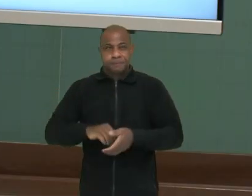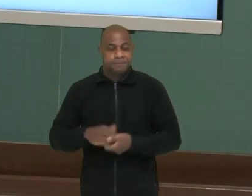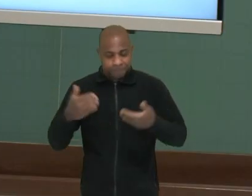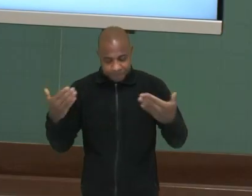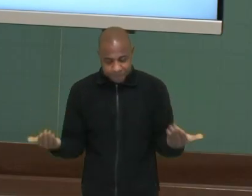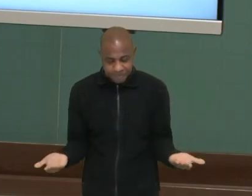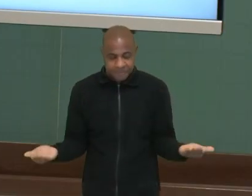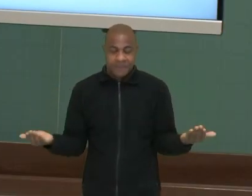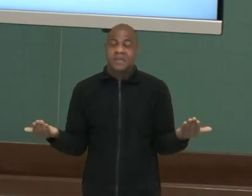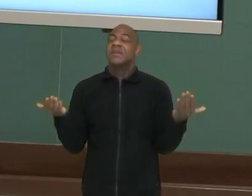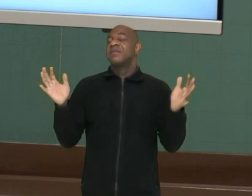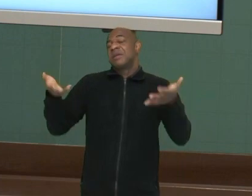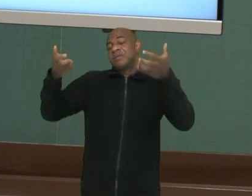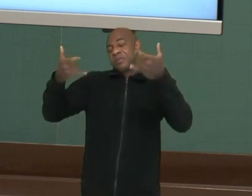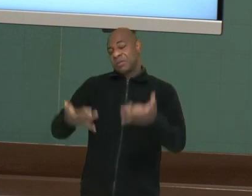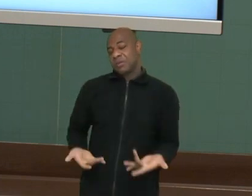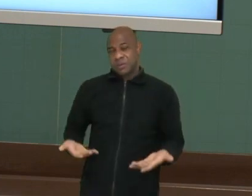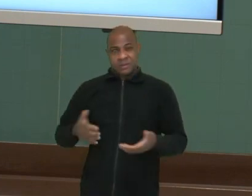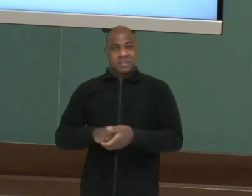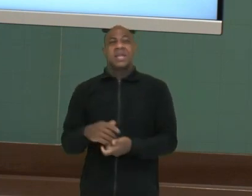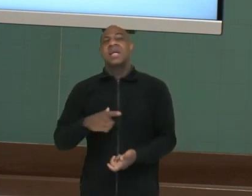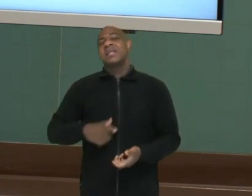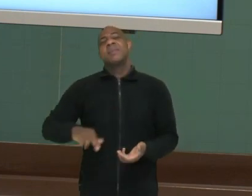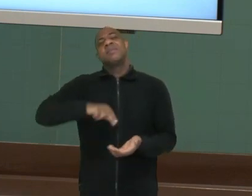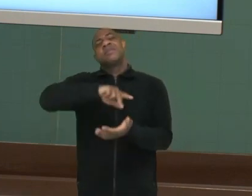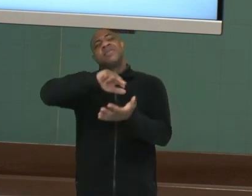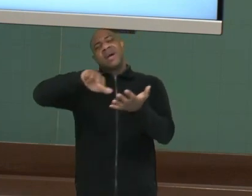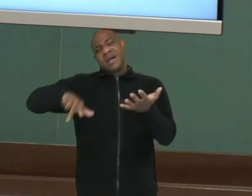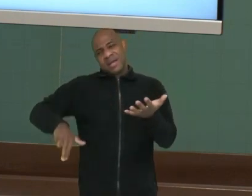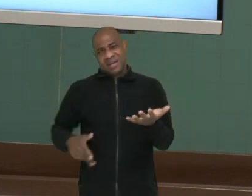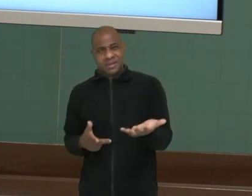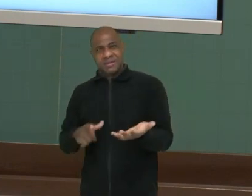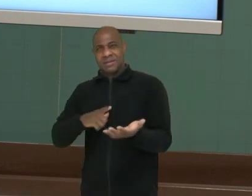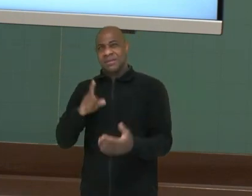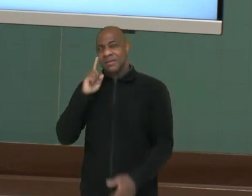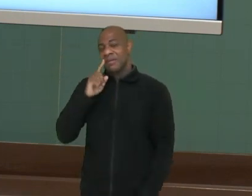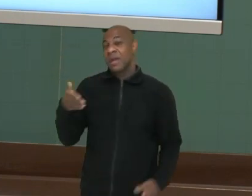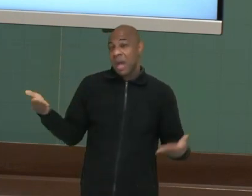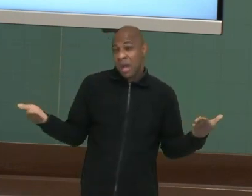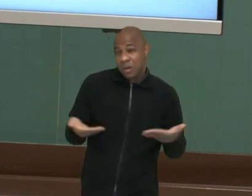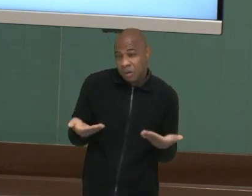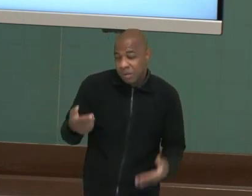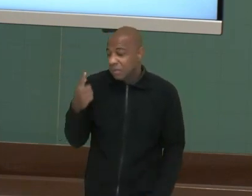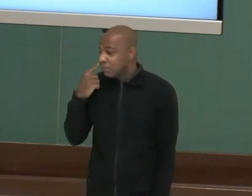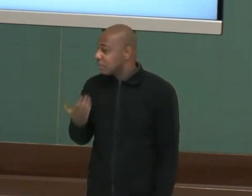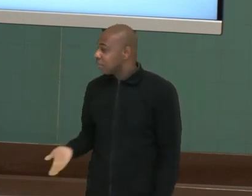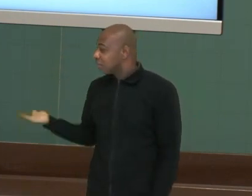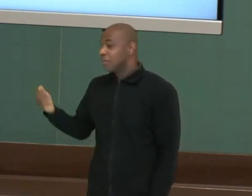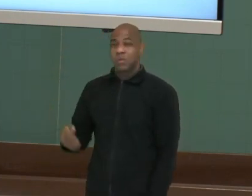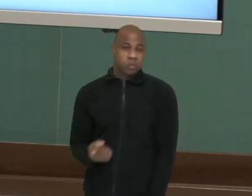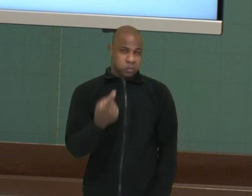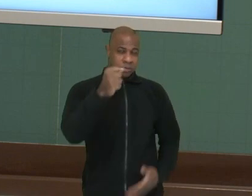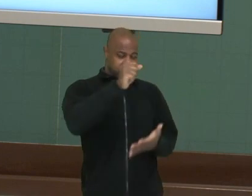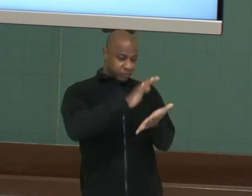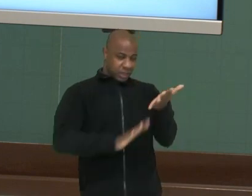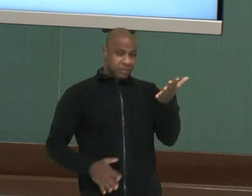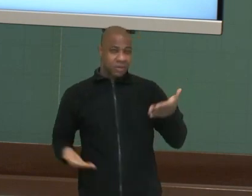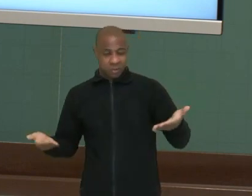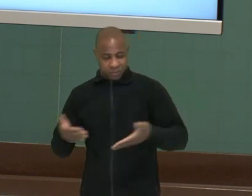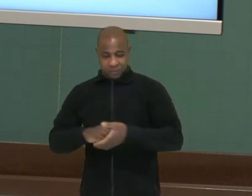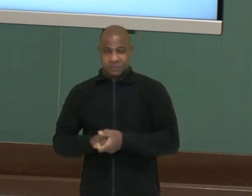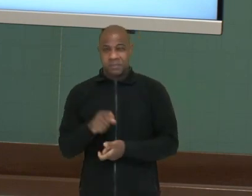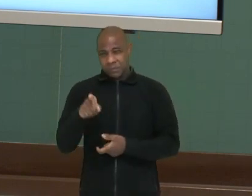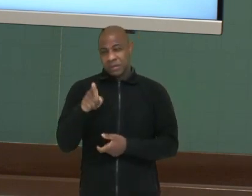né? Como eu já mencionei, nós temos diversas aplicações. E agora, pessoal, vamos fazer uma atividade